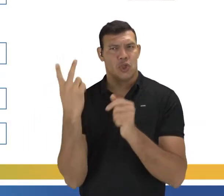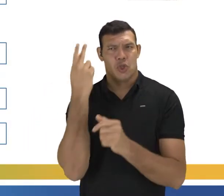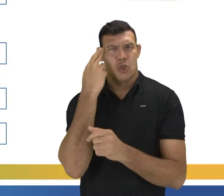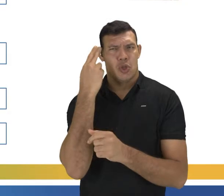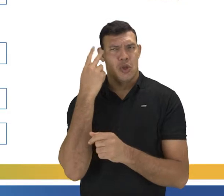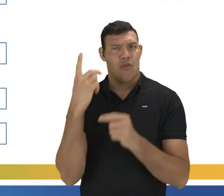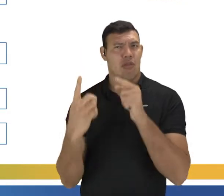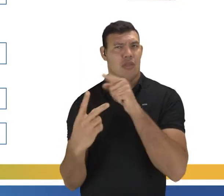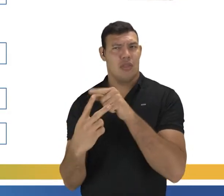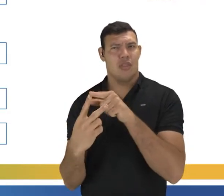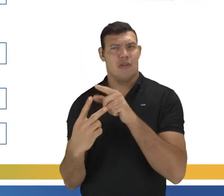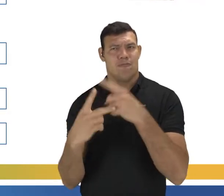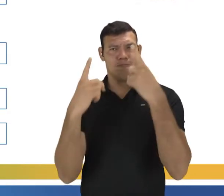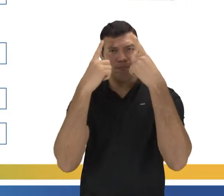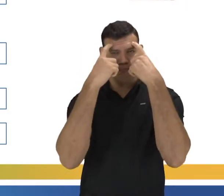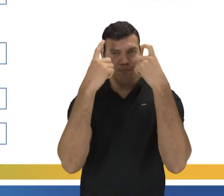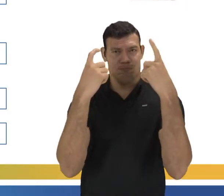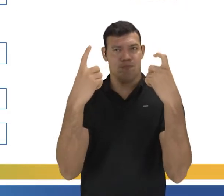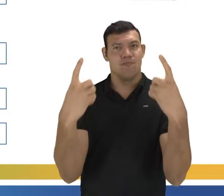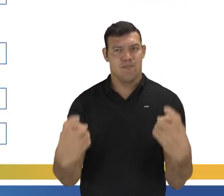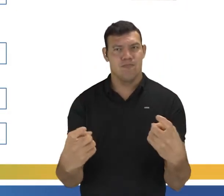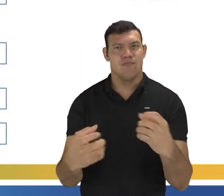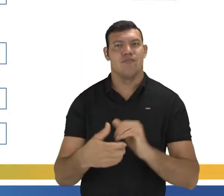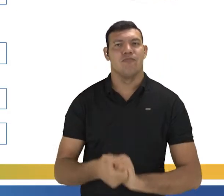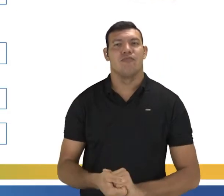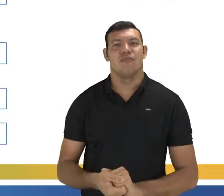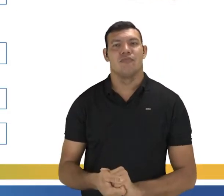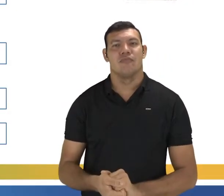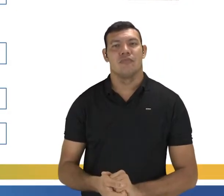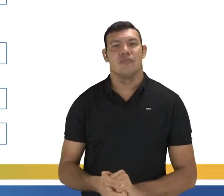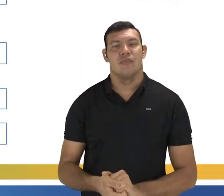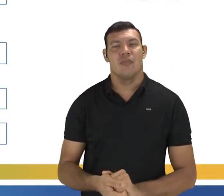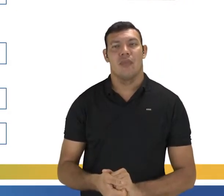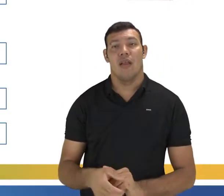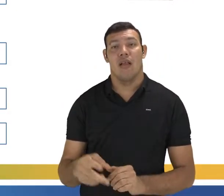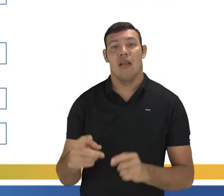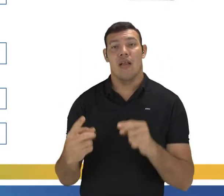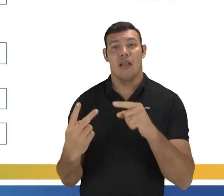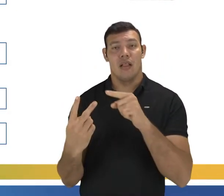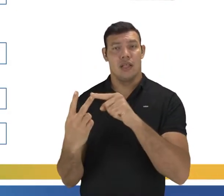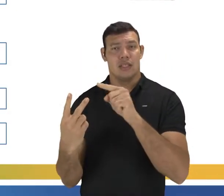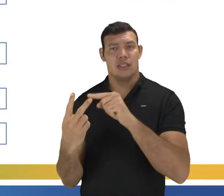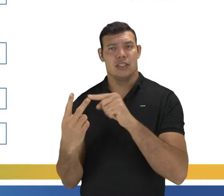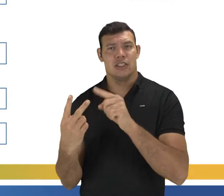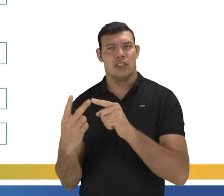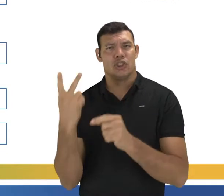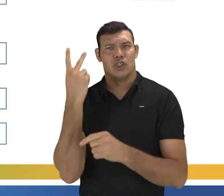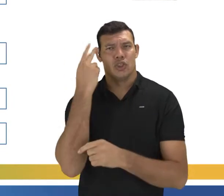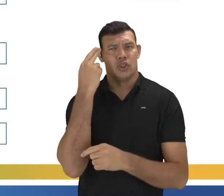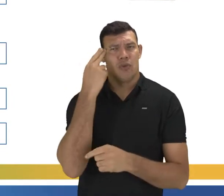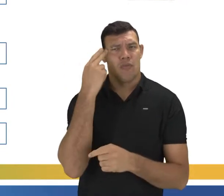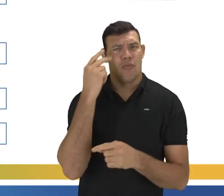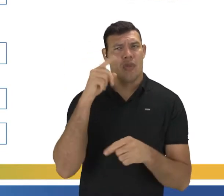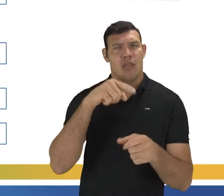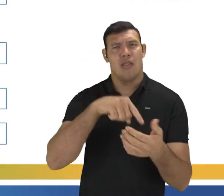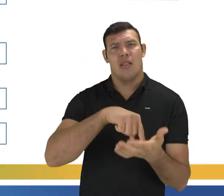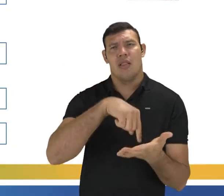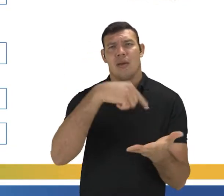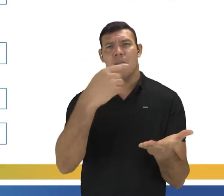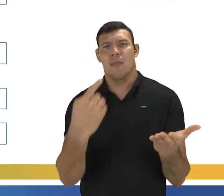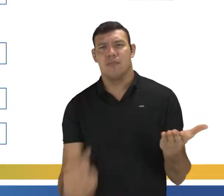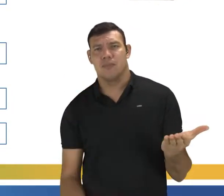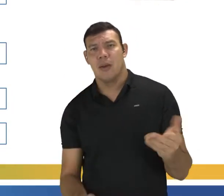e outra de causa violenta sucesso com relação às causas naturais por quê que os corpos caíram porque que as coisas se moviam